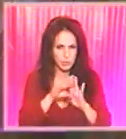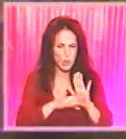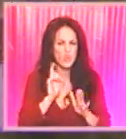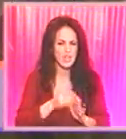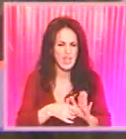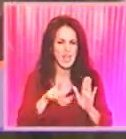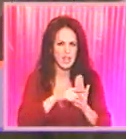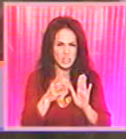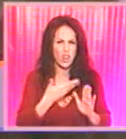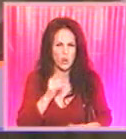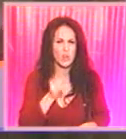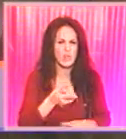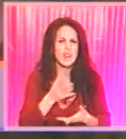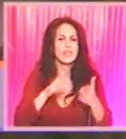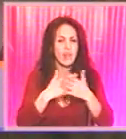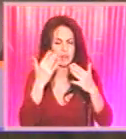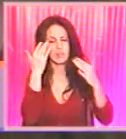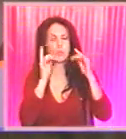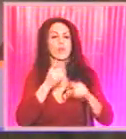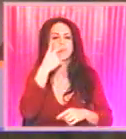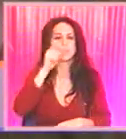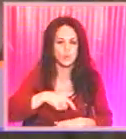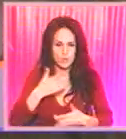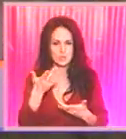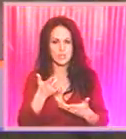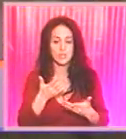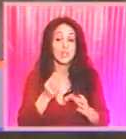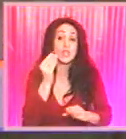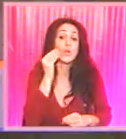drogas legais, que efeitos é que podem ter nas pessoas e de que forma é